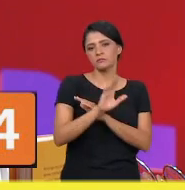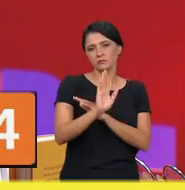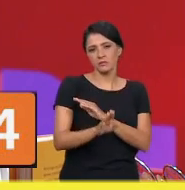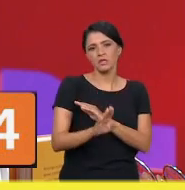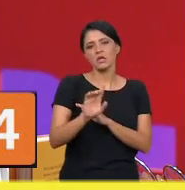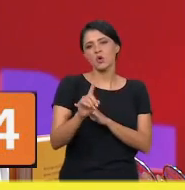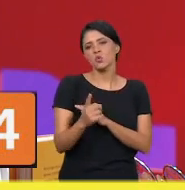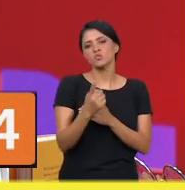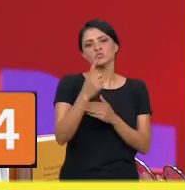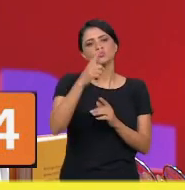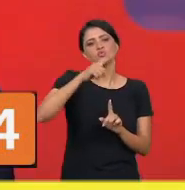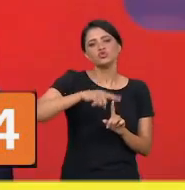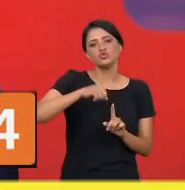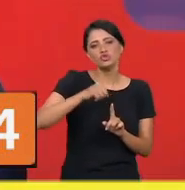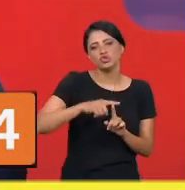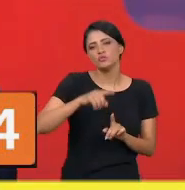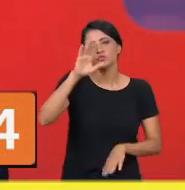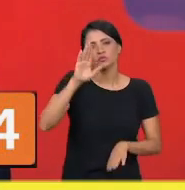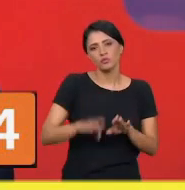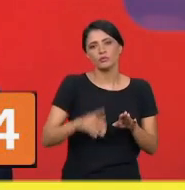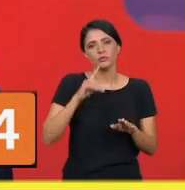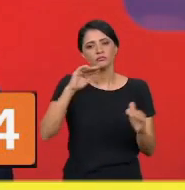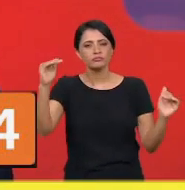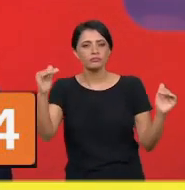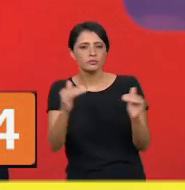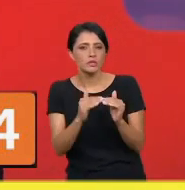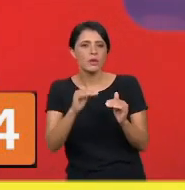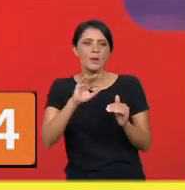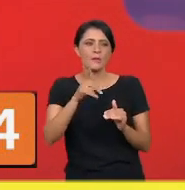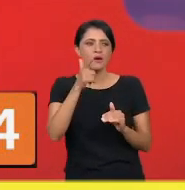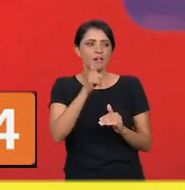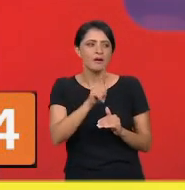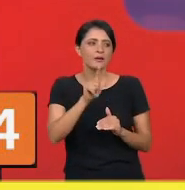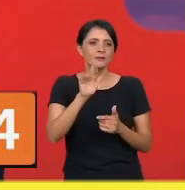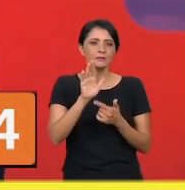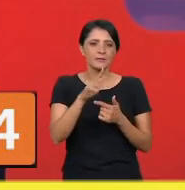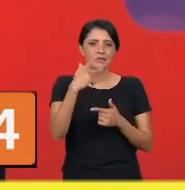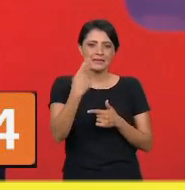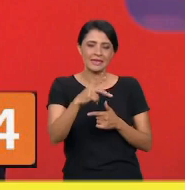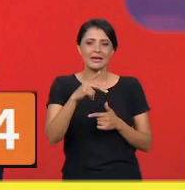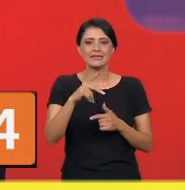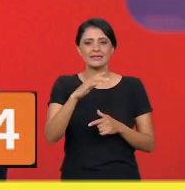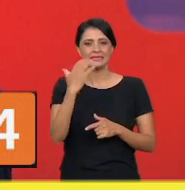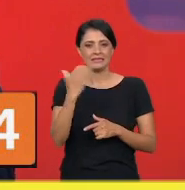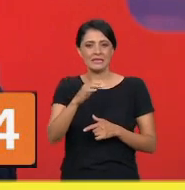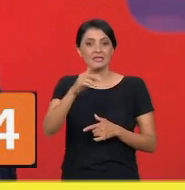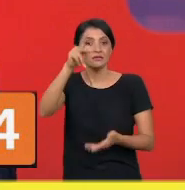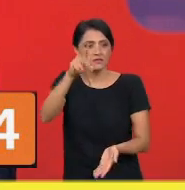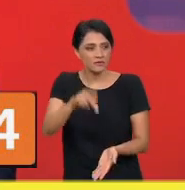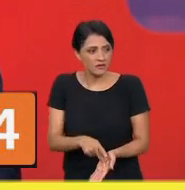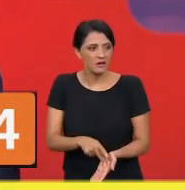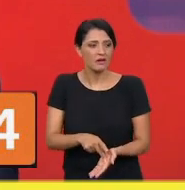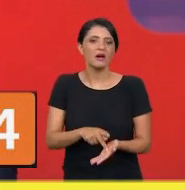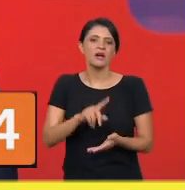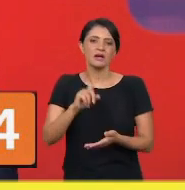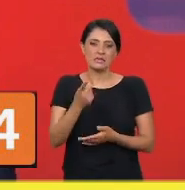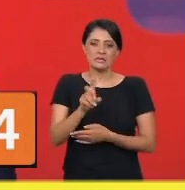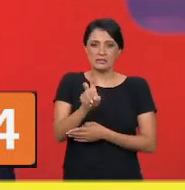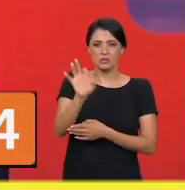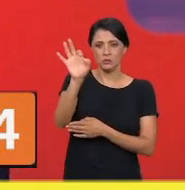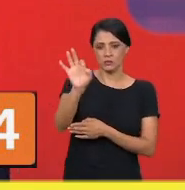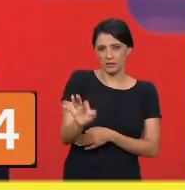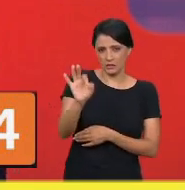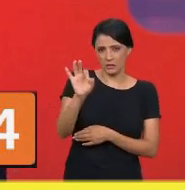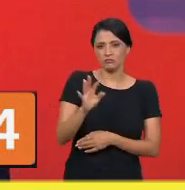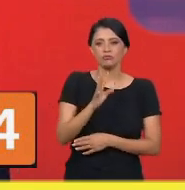algum tipo de, talvez não consenso, mas indicação da ciência mundial de que realmente, ao menos nesses 5%